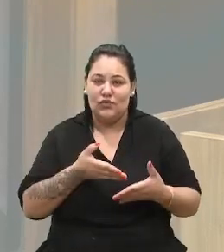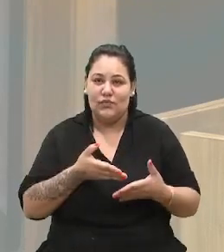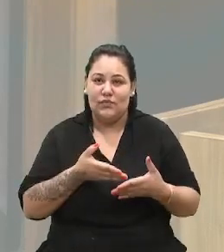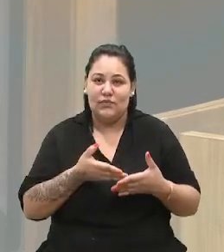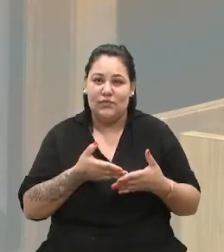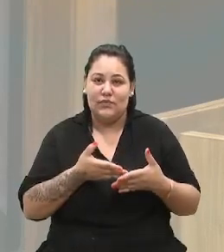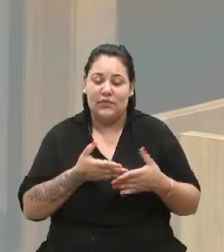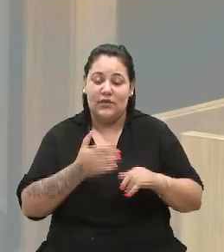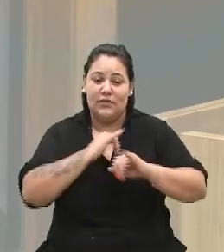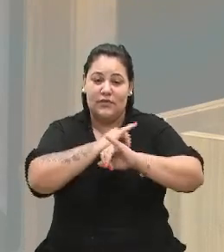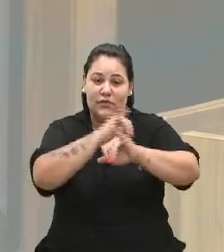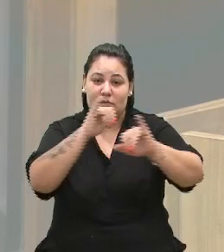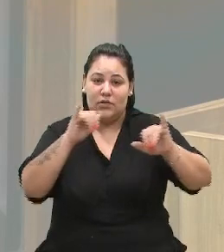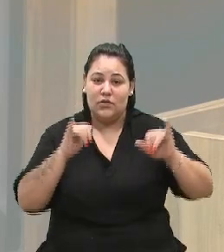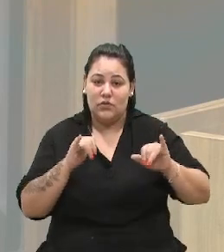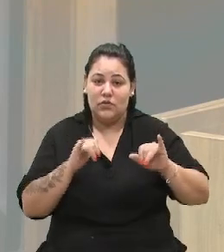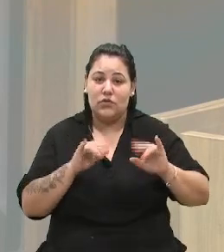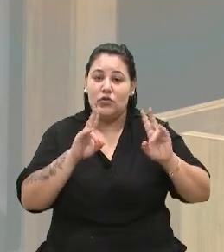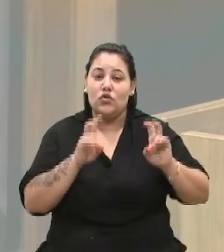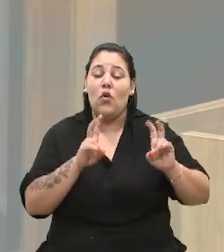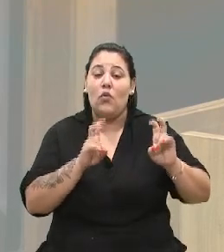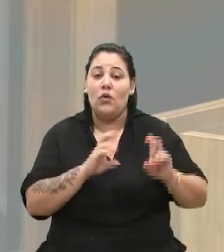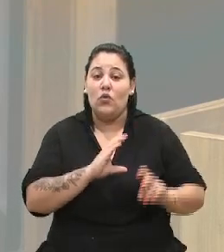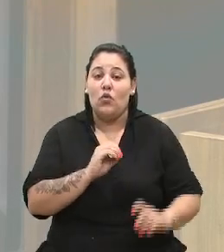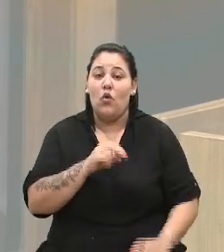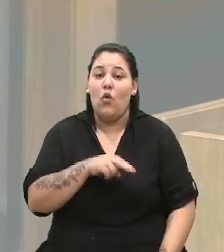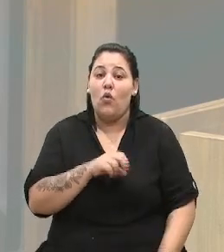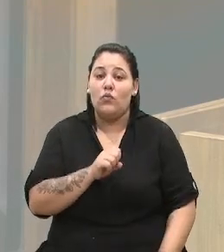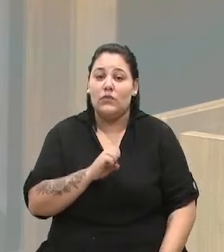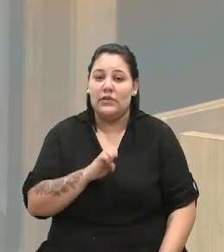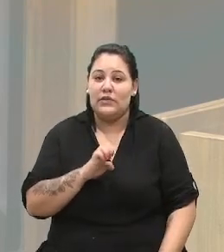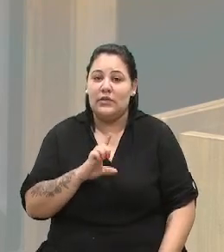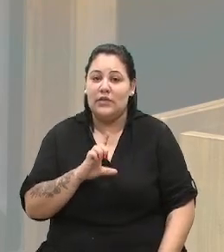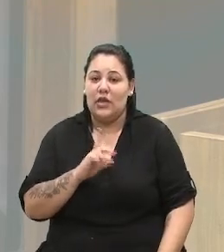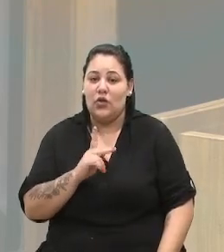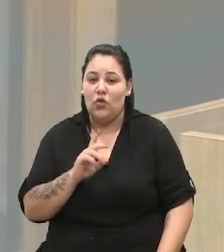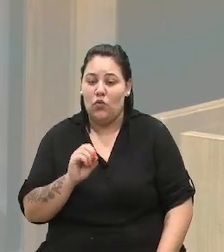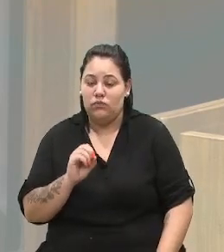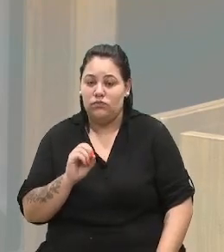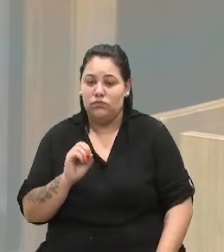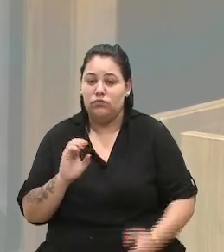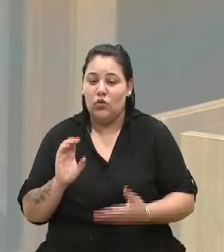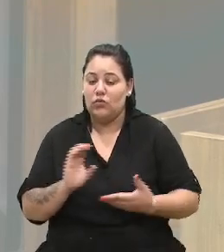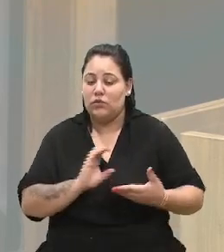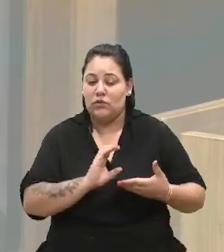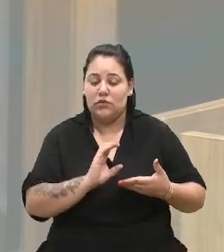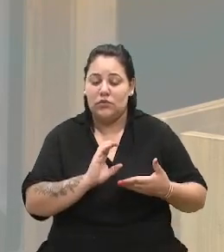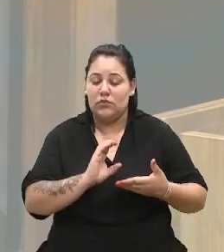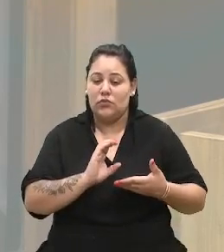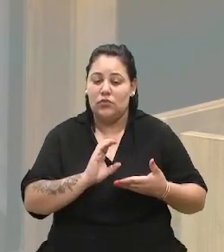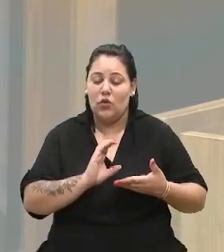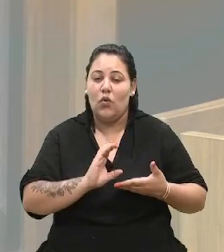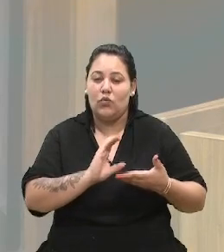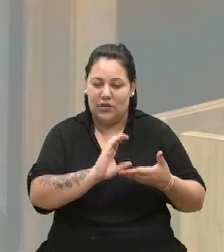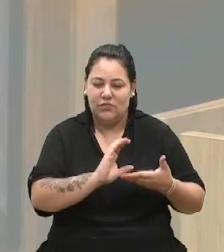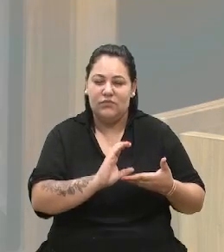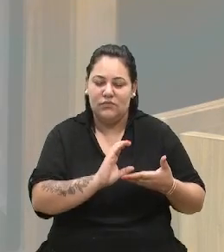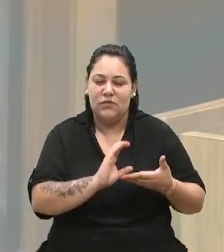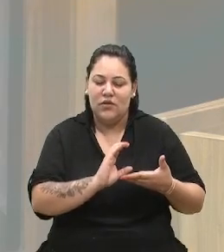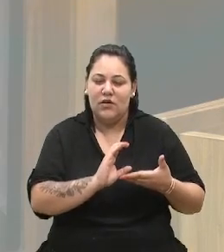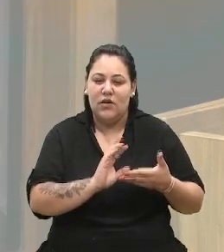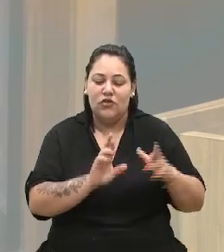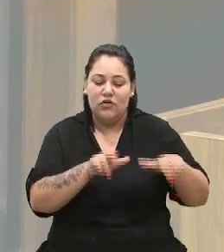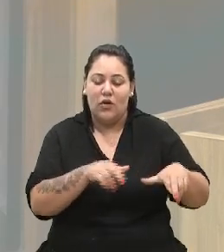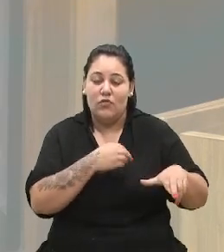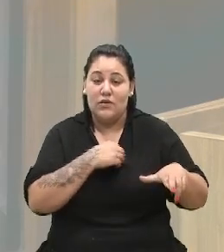informações sobre o Conselho e o que é o Conselho Regional de Medicina. Porque, infelizmente, a confusão que se faz